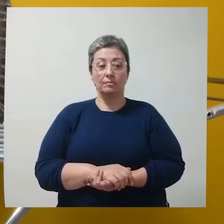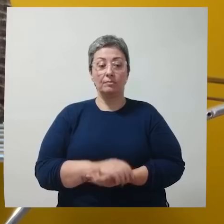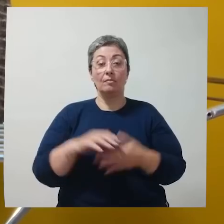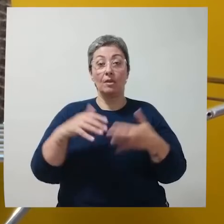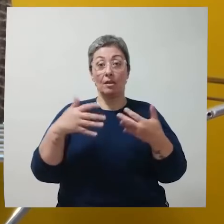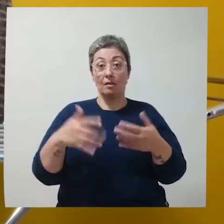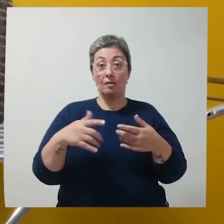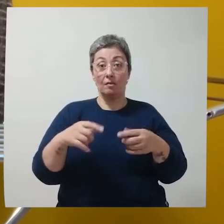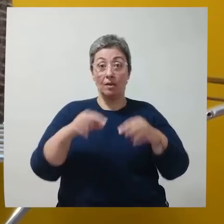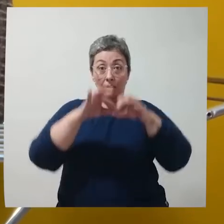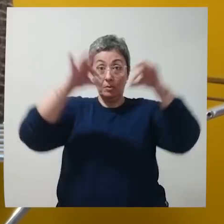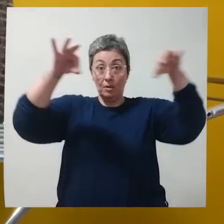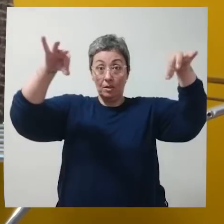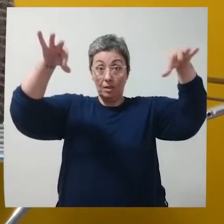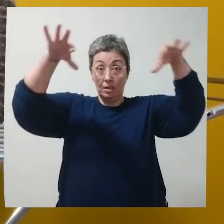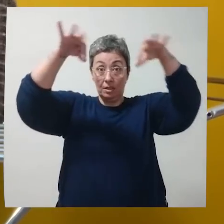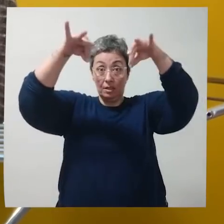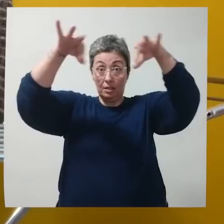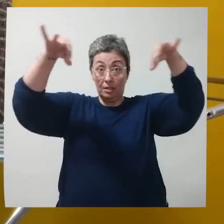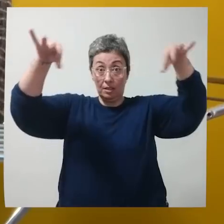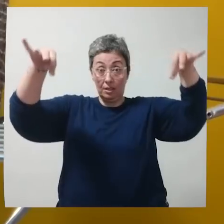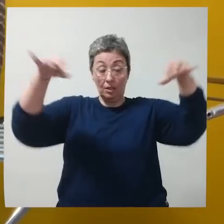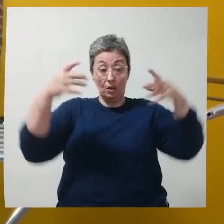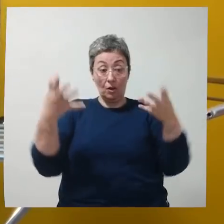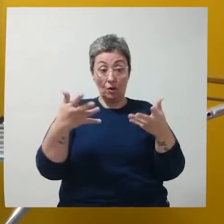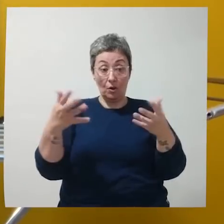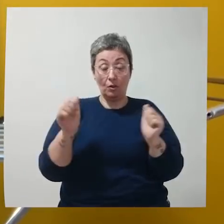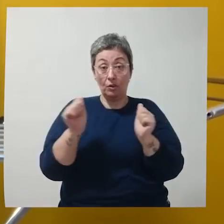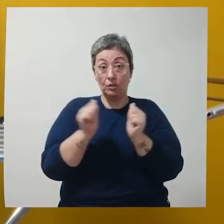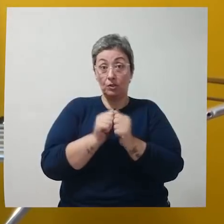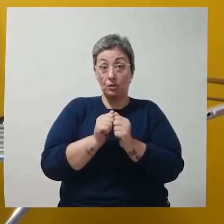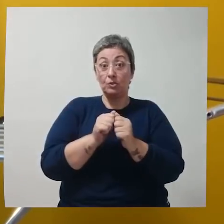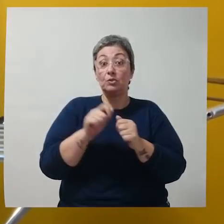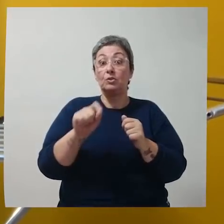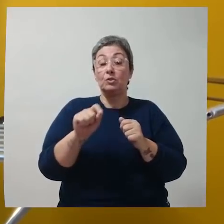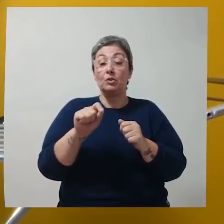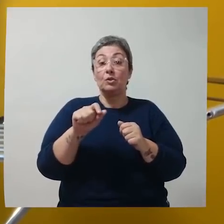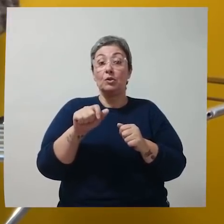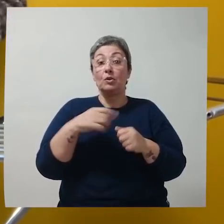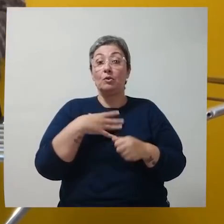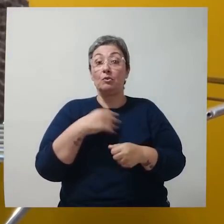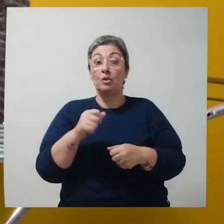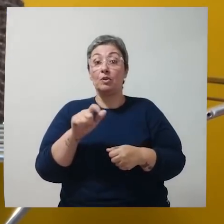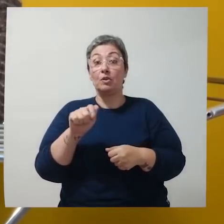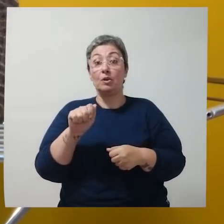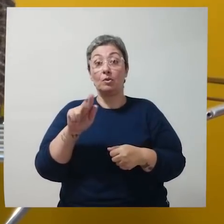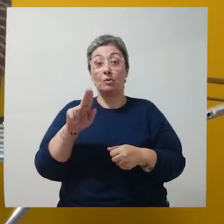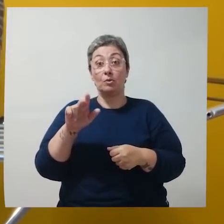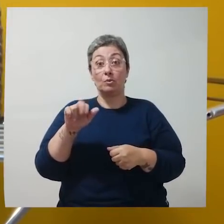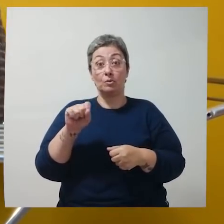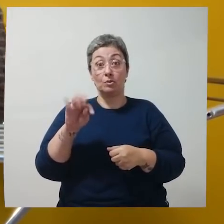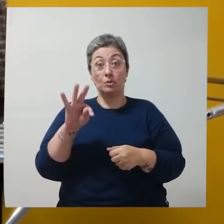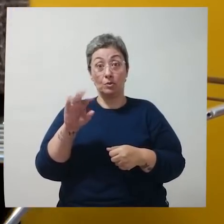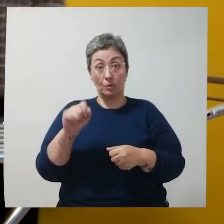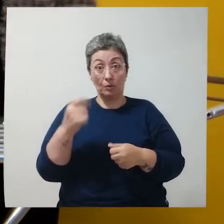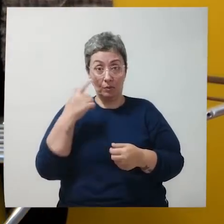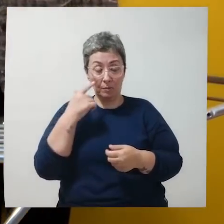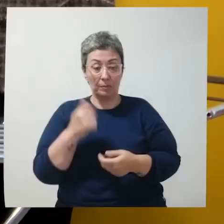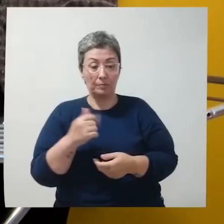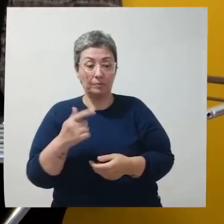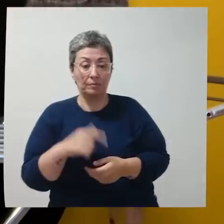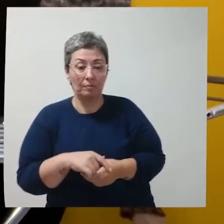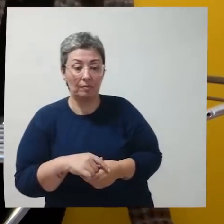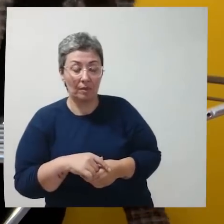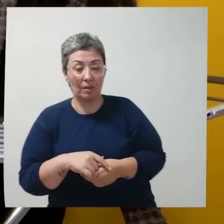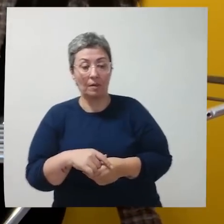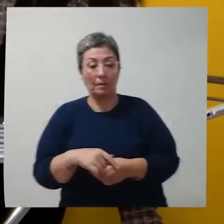Vamos estender a roupa no varal? Hoje eu vou realizar essa atividade juntamente com o Augusto. Vamos lá?